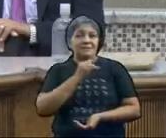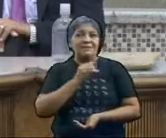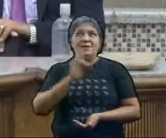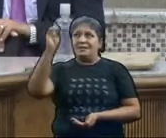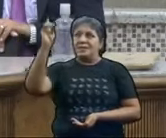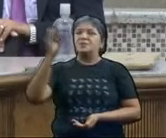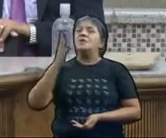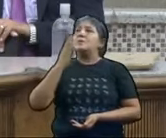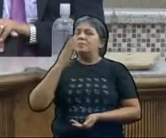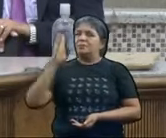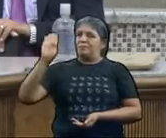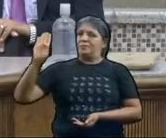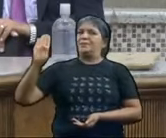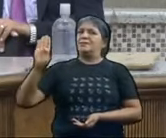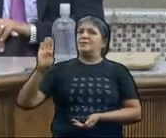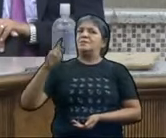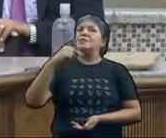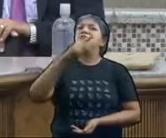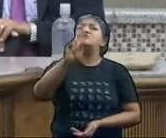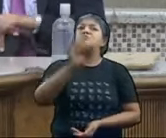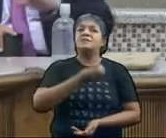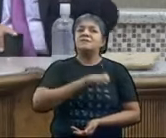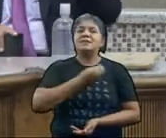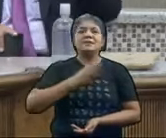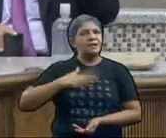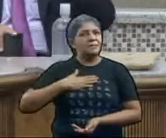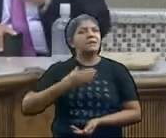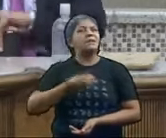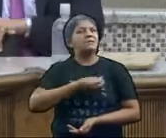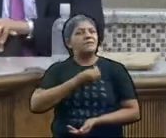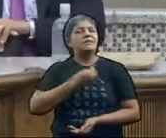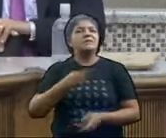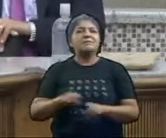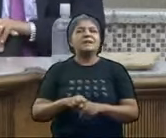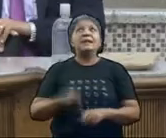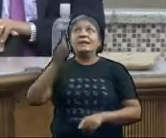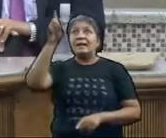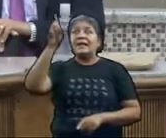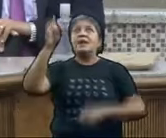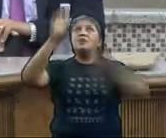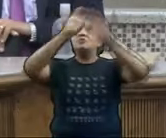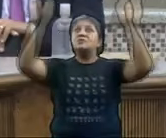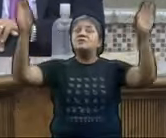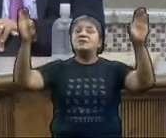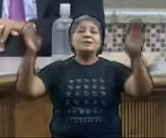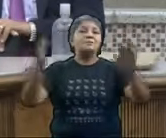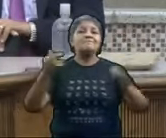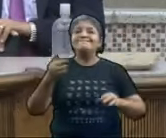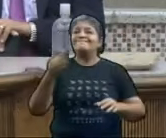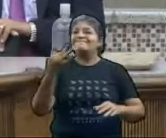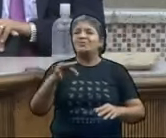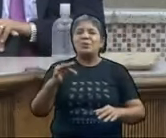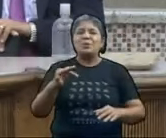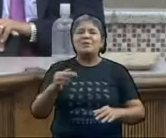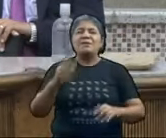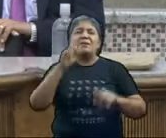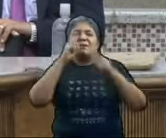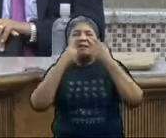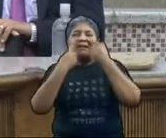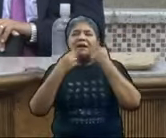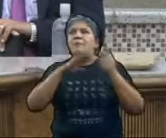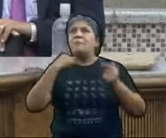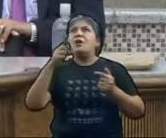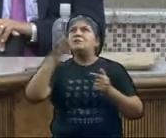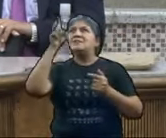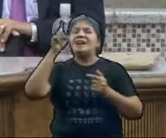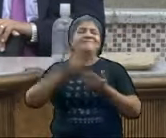eu vou enxugar dos vossos olhos toda lágrima. Não haverá mais morte, nem dor, nem pranto. Somente alegria na presença